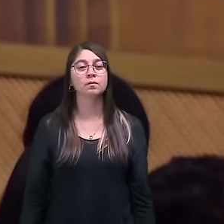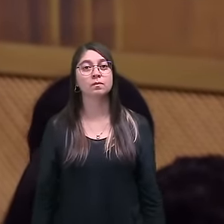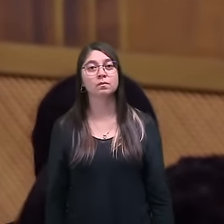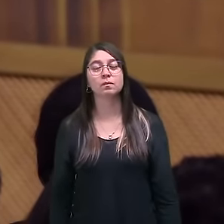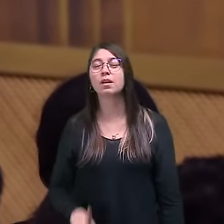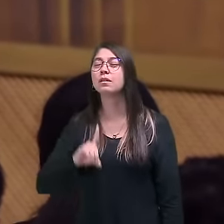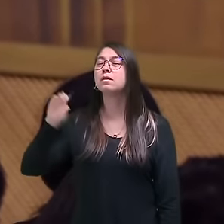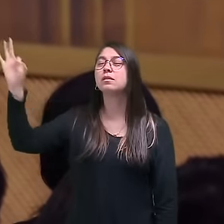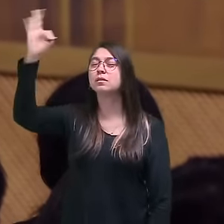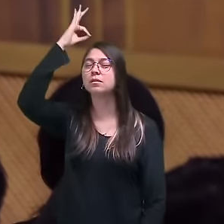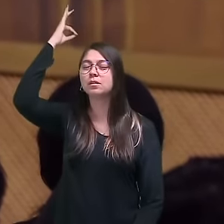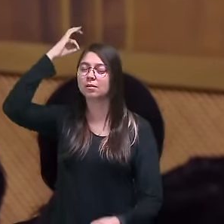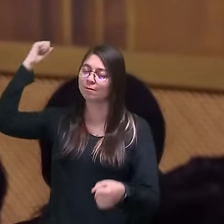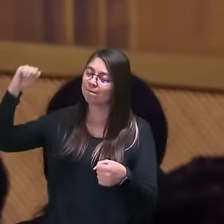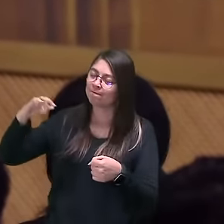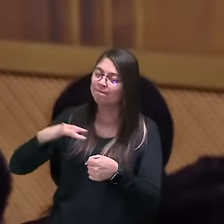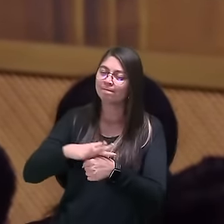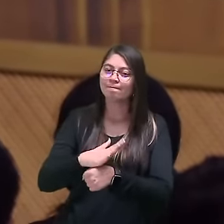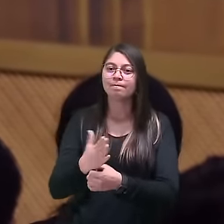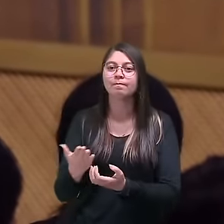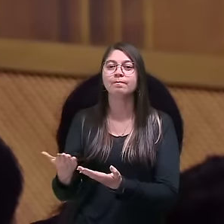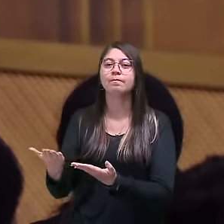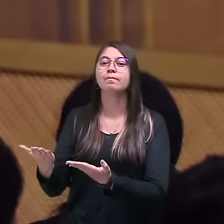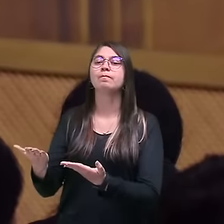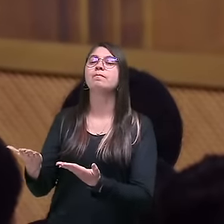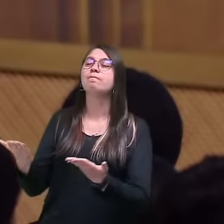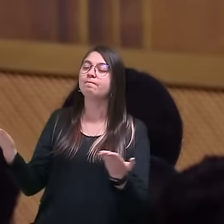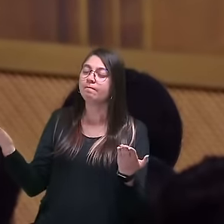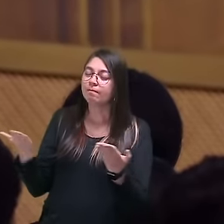Enche Espírito Santo agora. Agora.